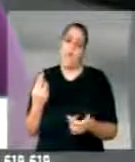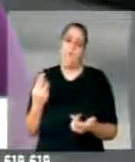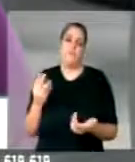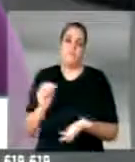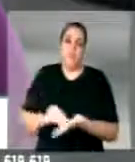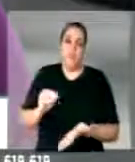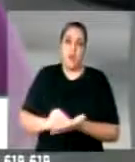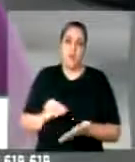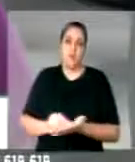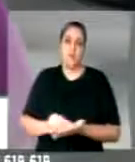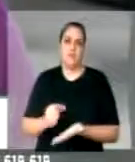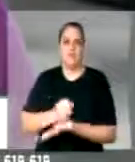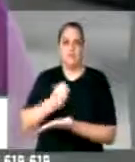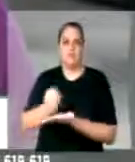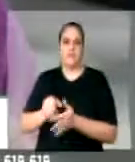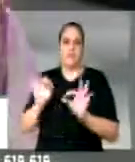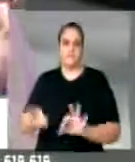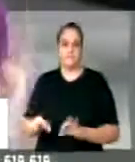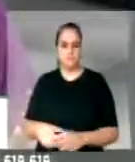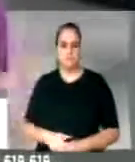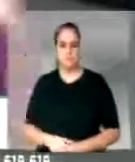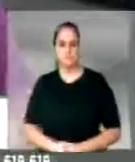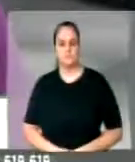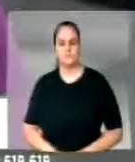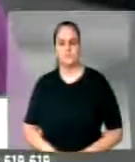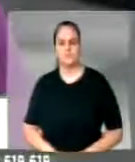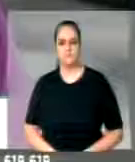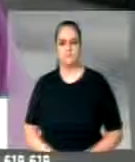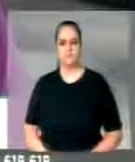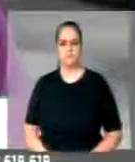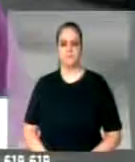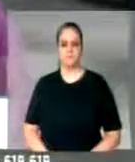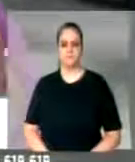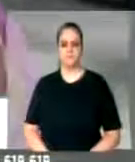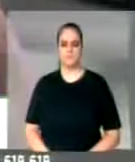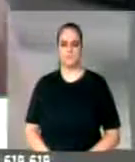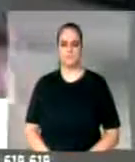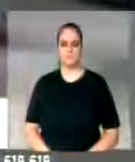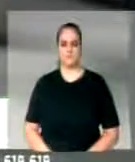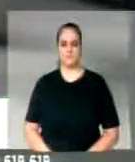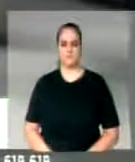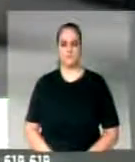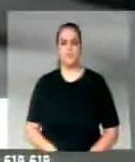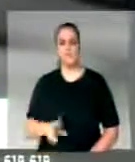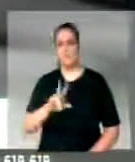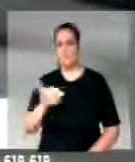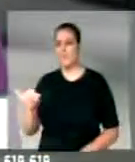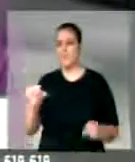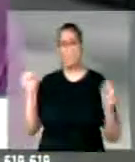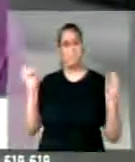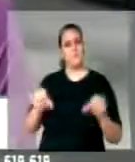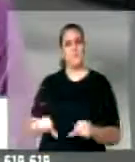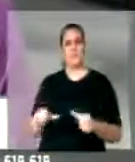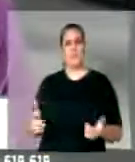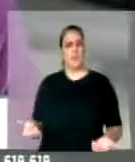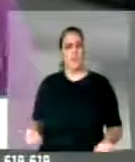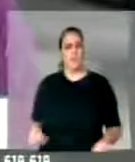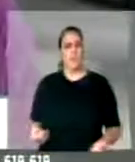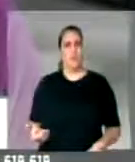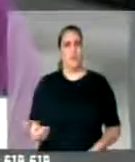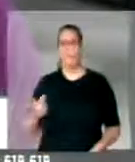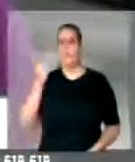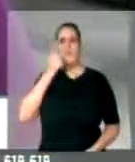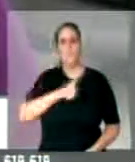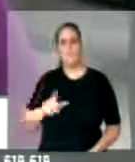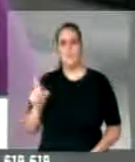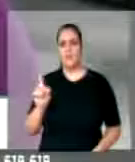mudança constitucional. Então, se há um segmento precário, que vai piorar na reforma trabalhista e que não vai conseguir